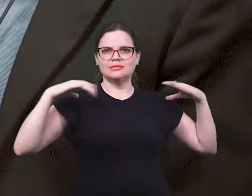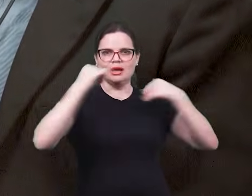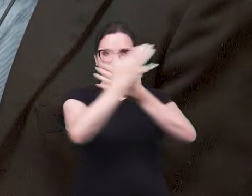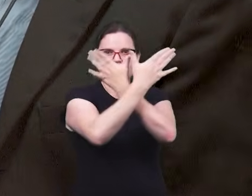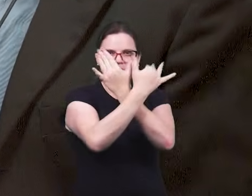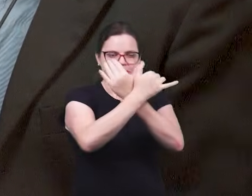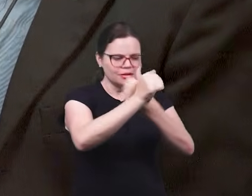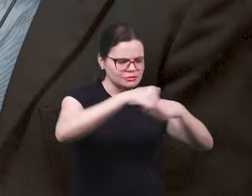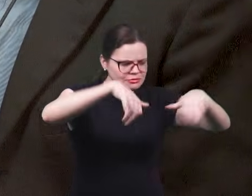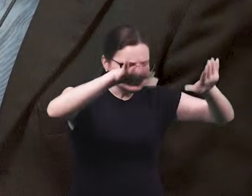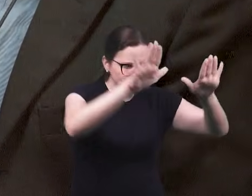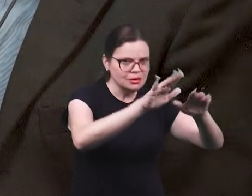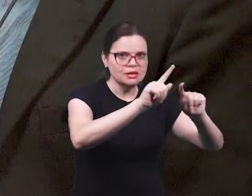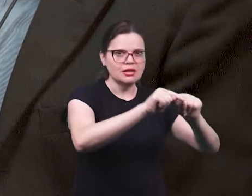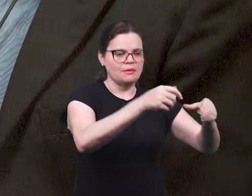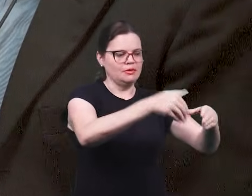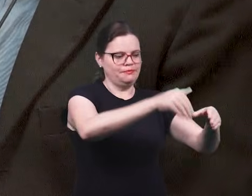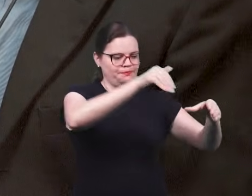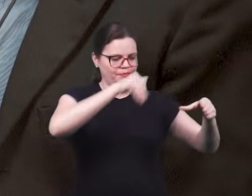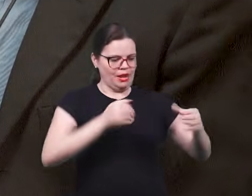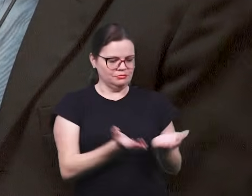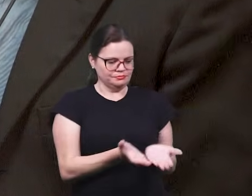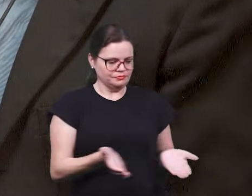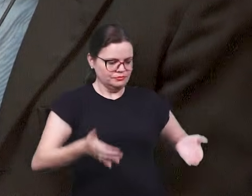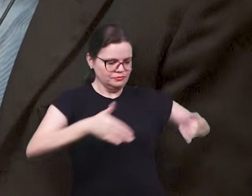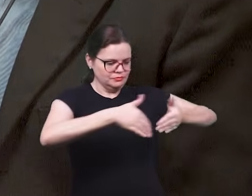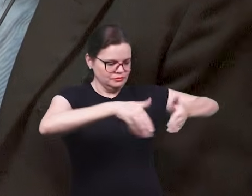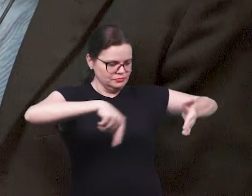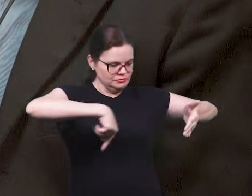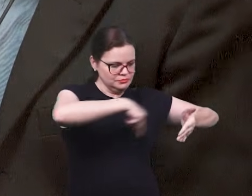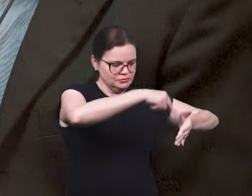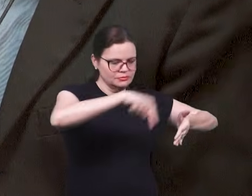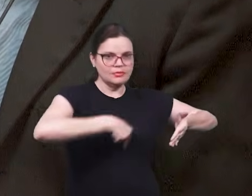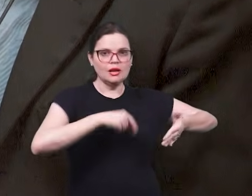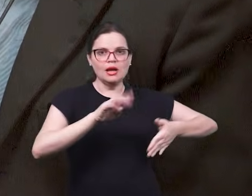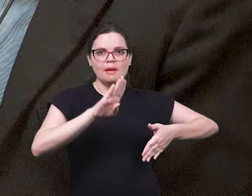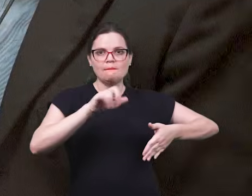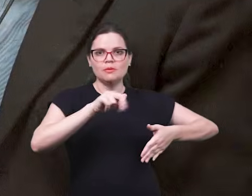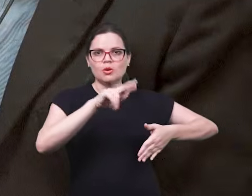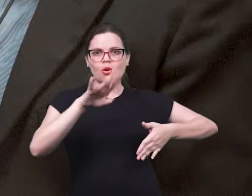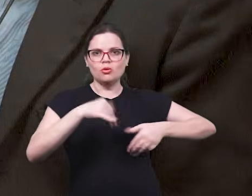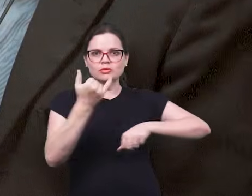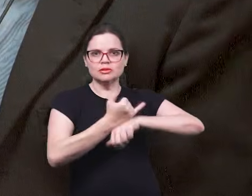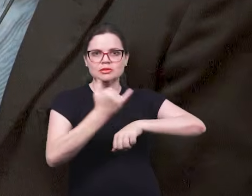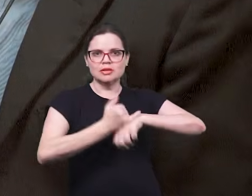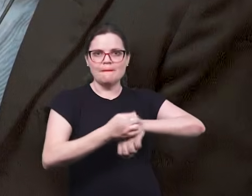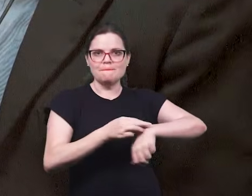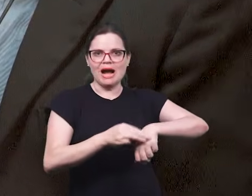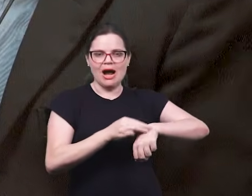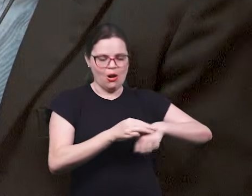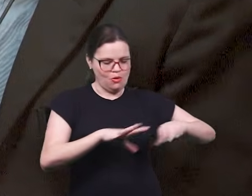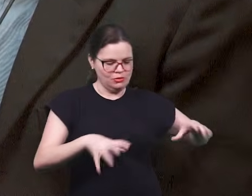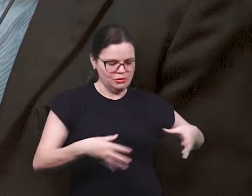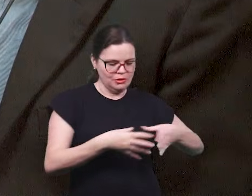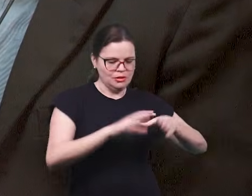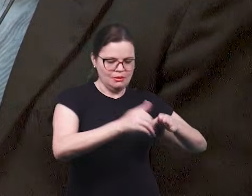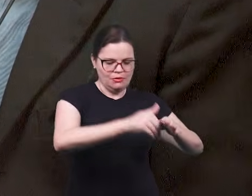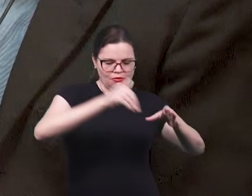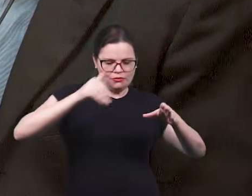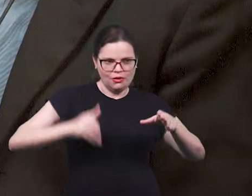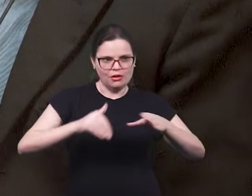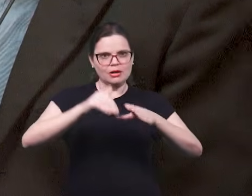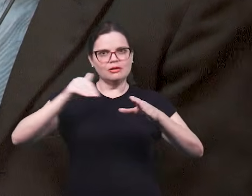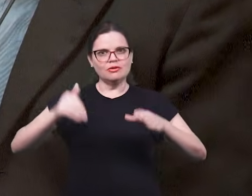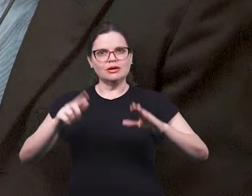fora na pia de bronze. Tudo isso fala dessa salvação que saiu de dentro da eternidade